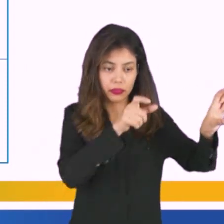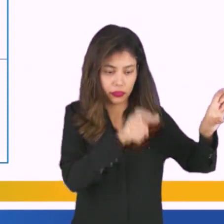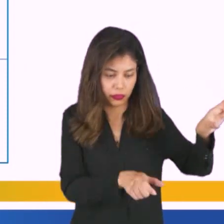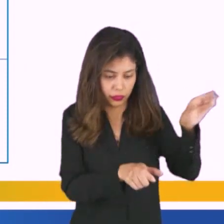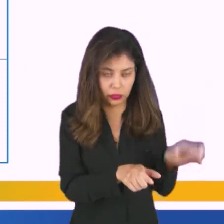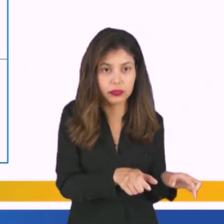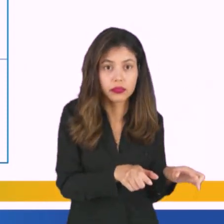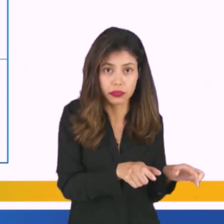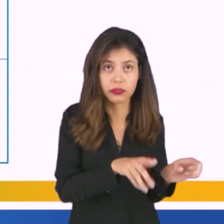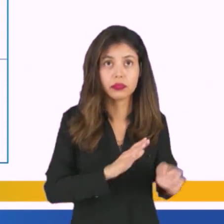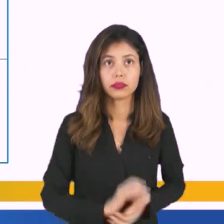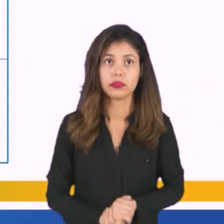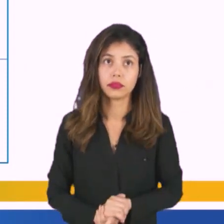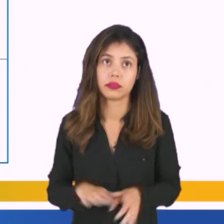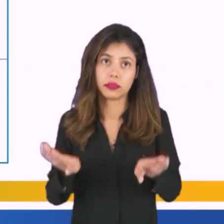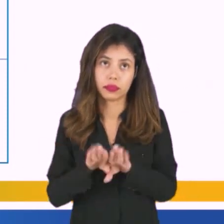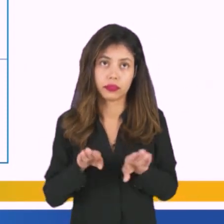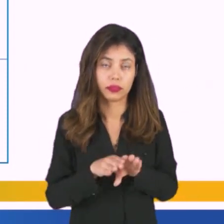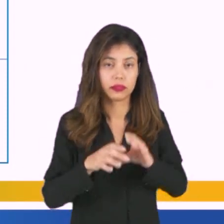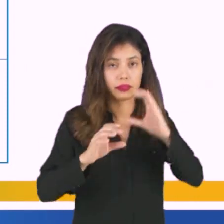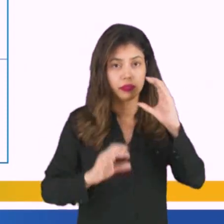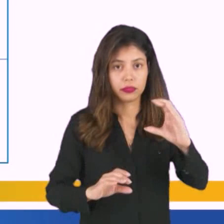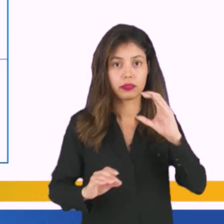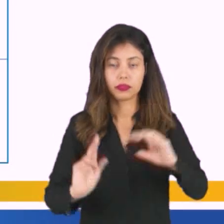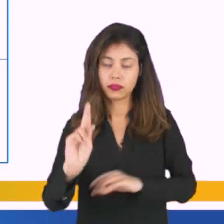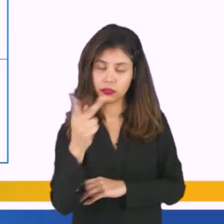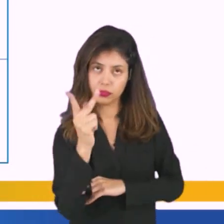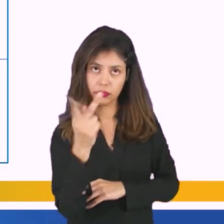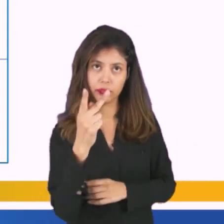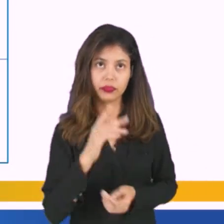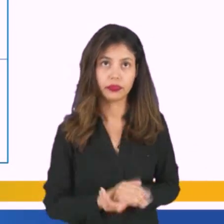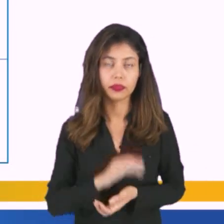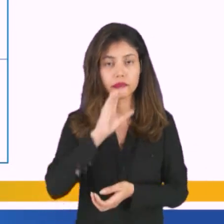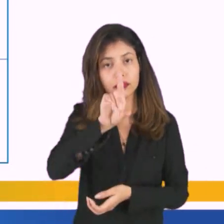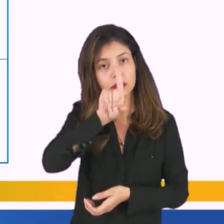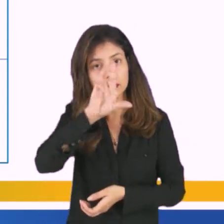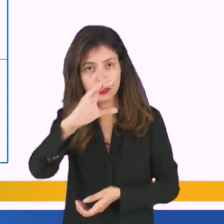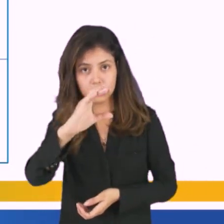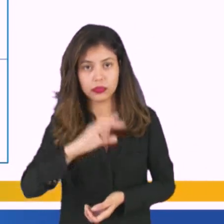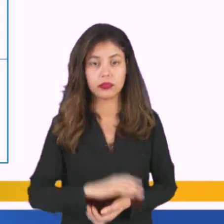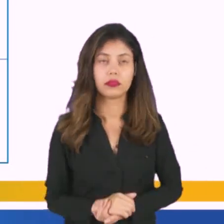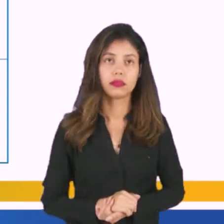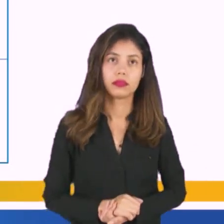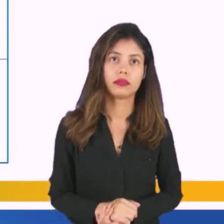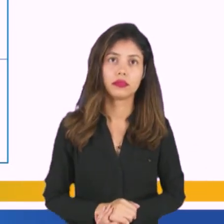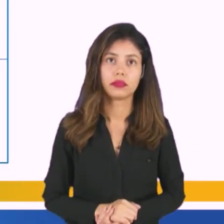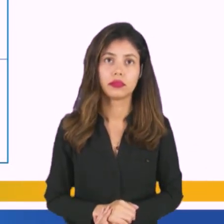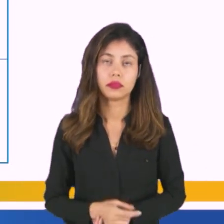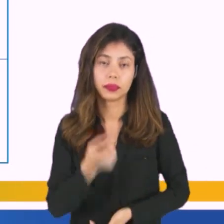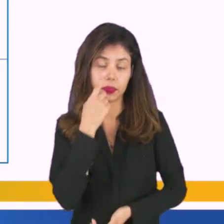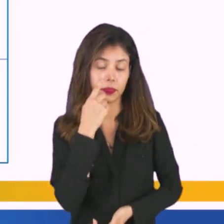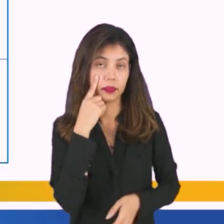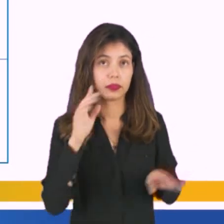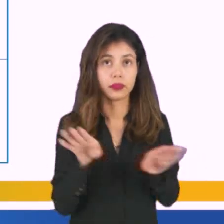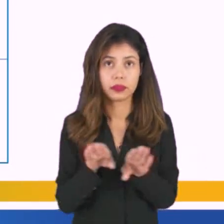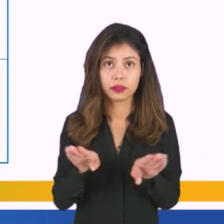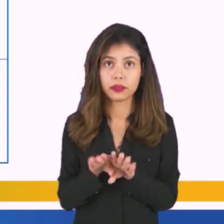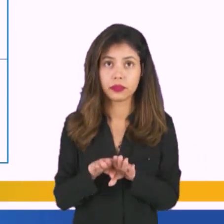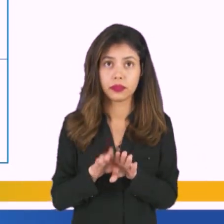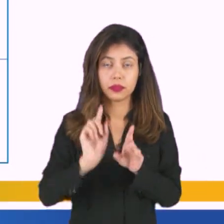onde tem carbono, hidrogênio e o cloro, gente, aqui, ó. Você vai observar que essa cadeia